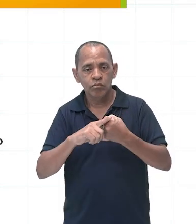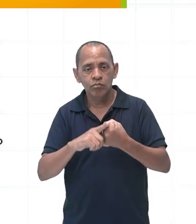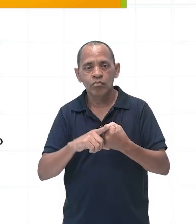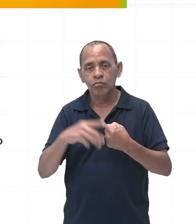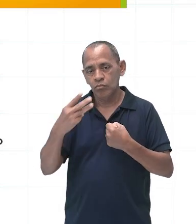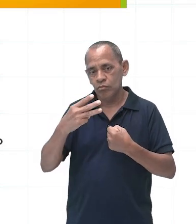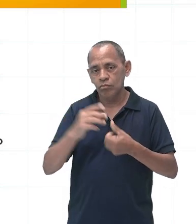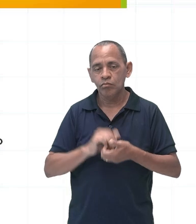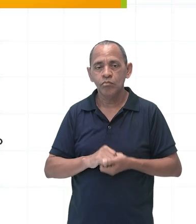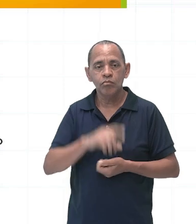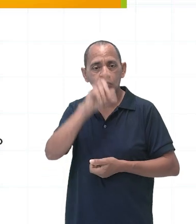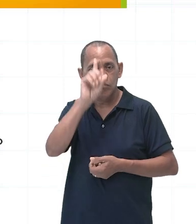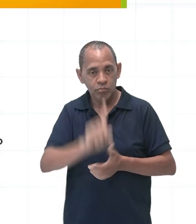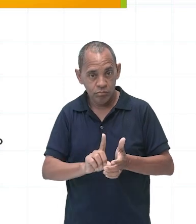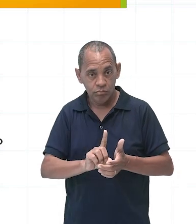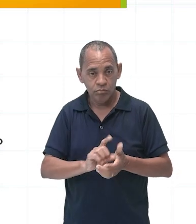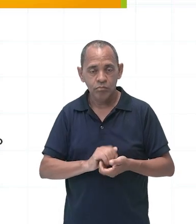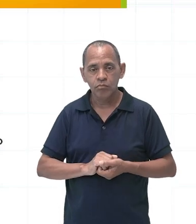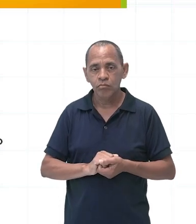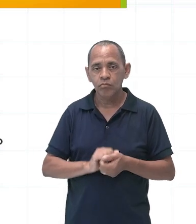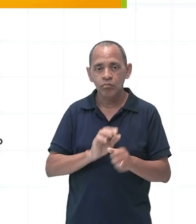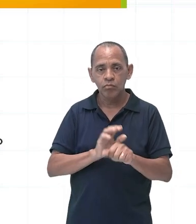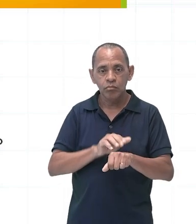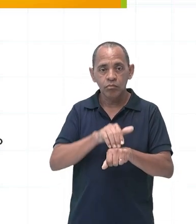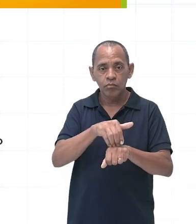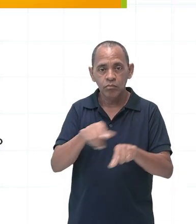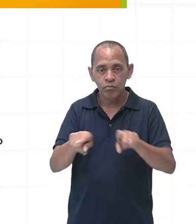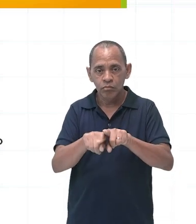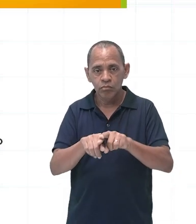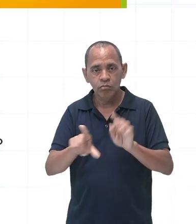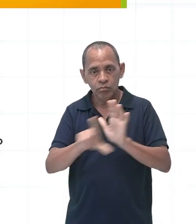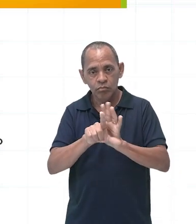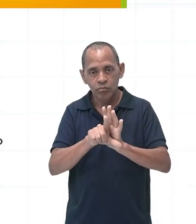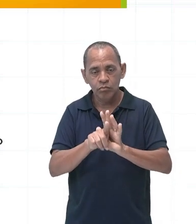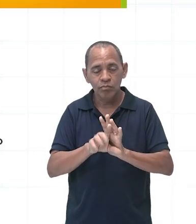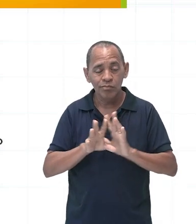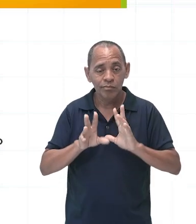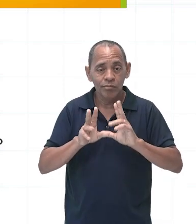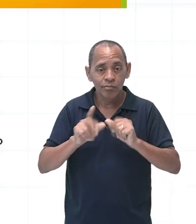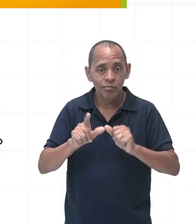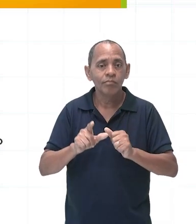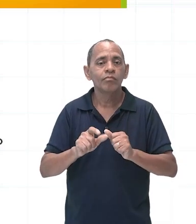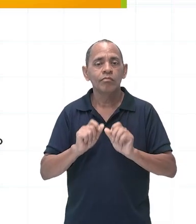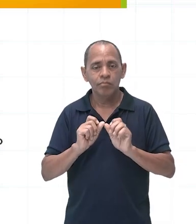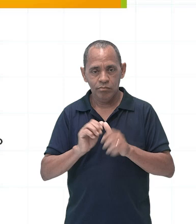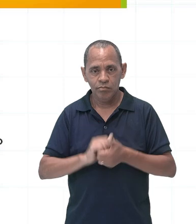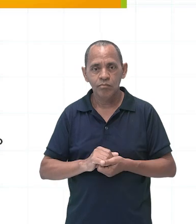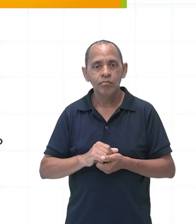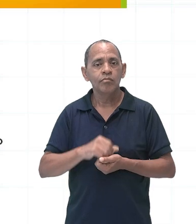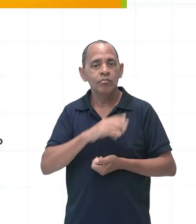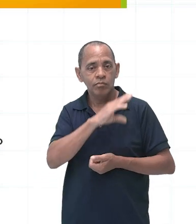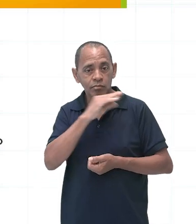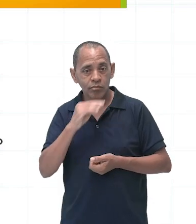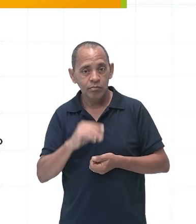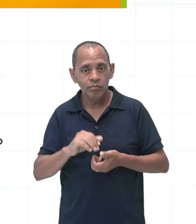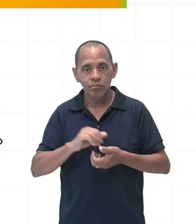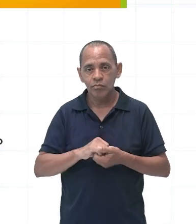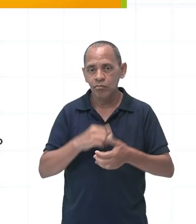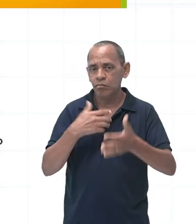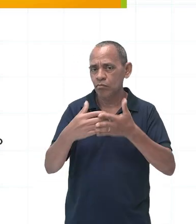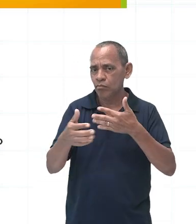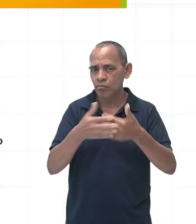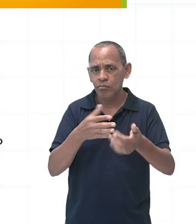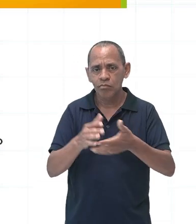direitos enunciados nesta lei aplicam-se a todas as crianças e adolescentes, sem discriminação de